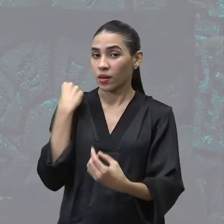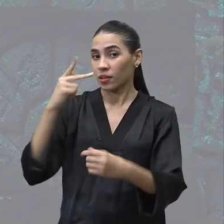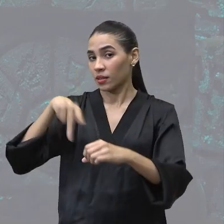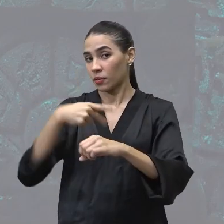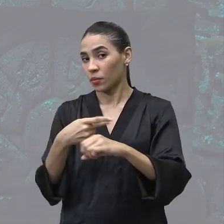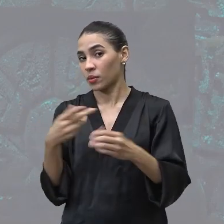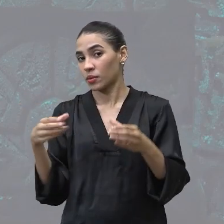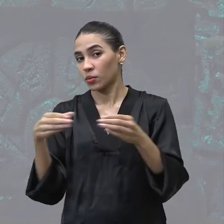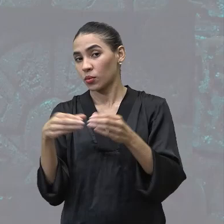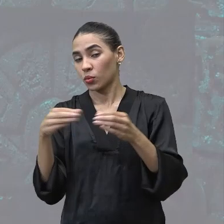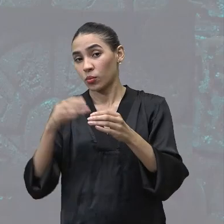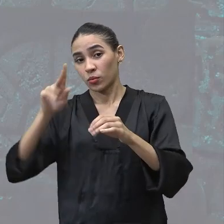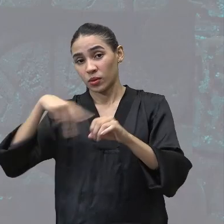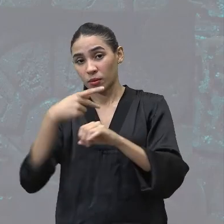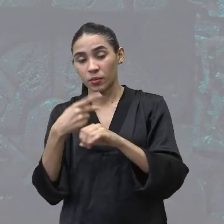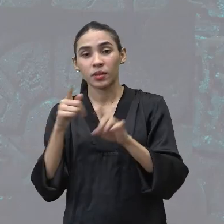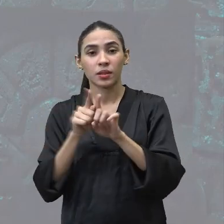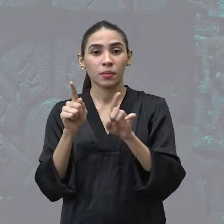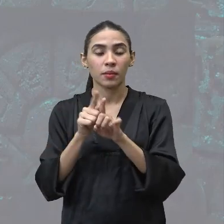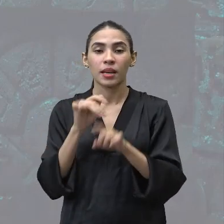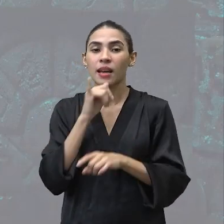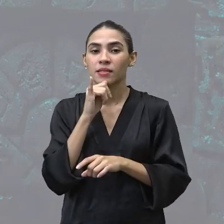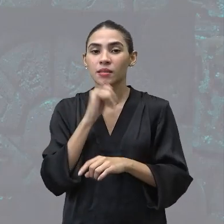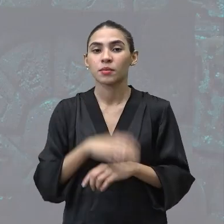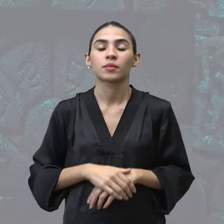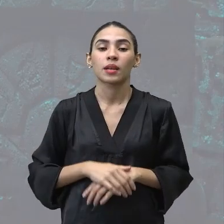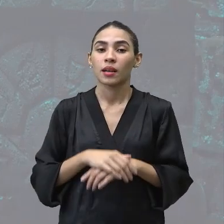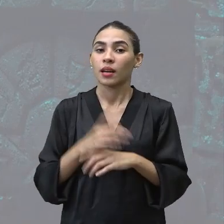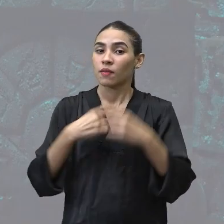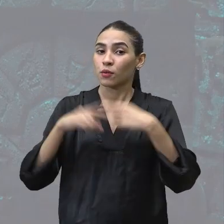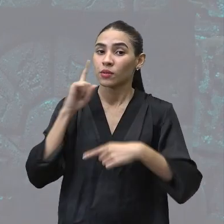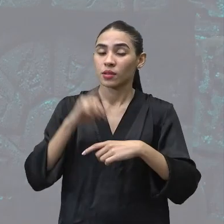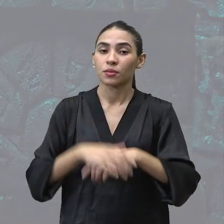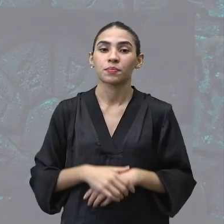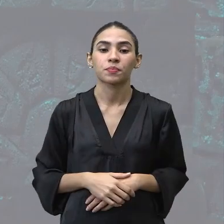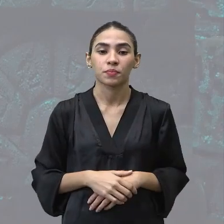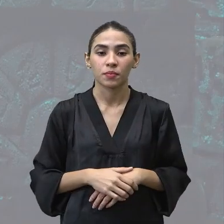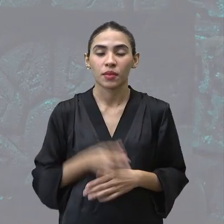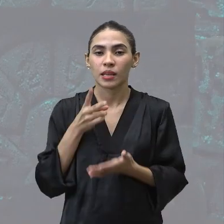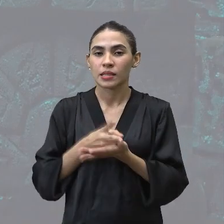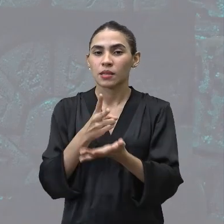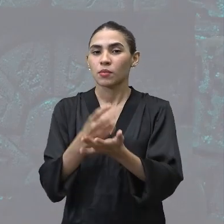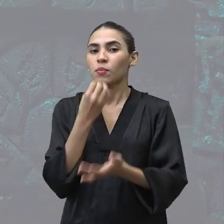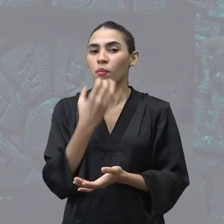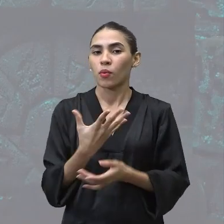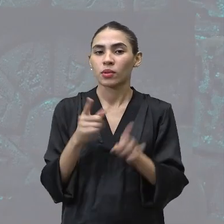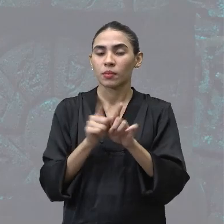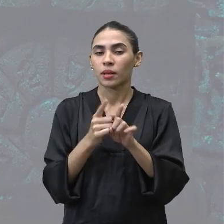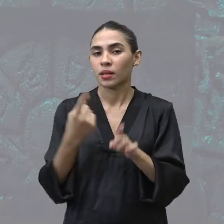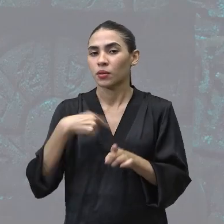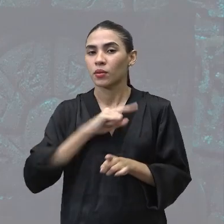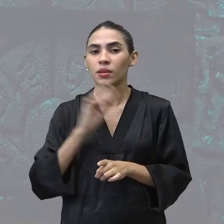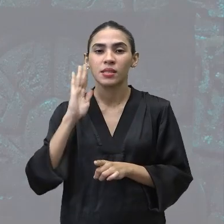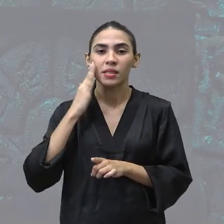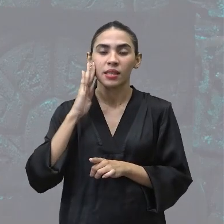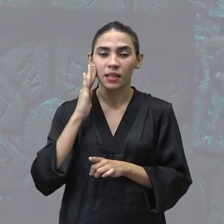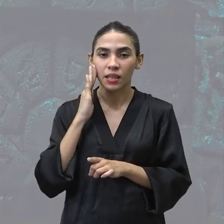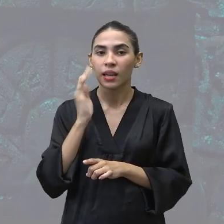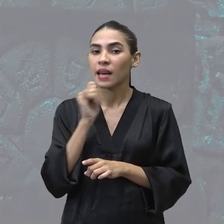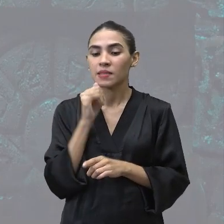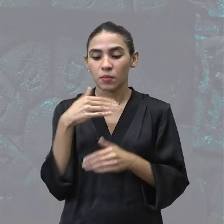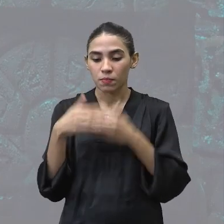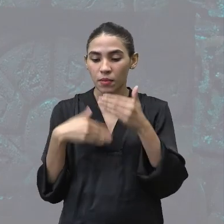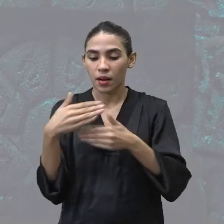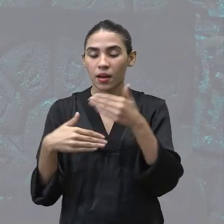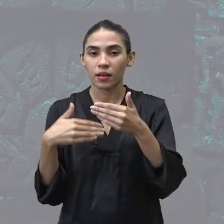grupos posteriores em termos de evolução. É sempre bom a gente entender um pouquinho dessa questão